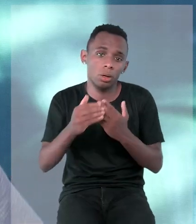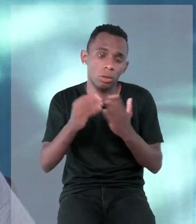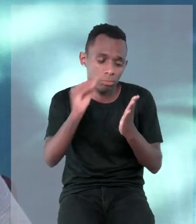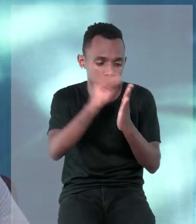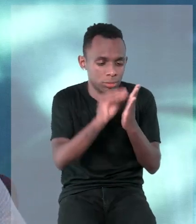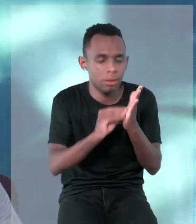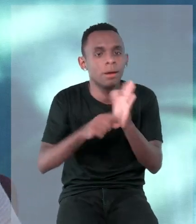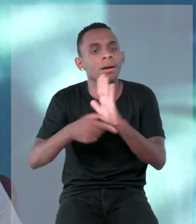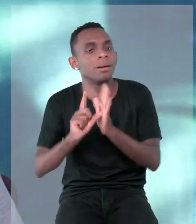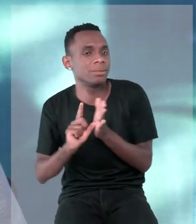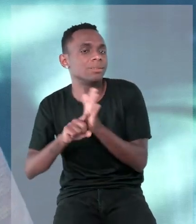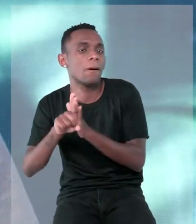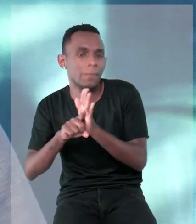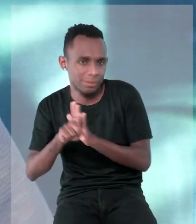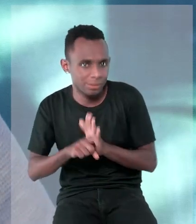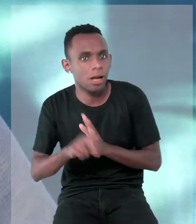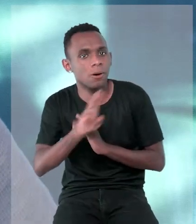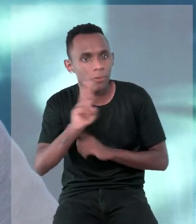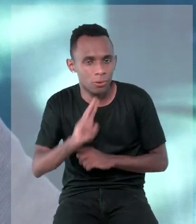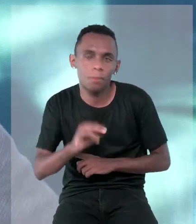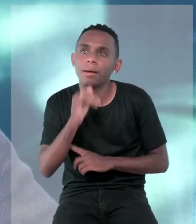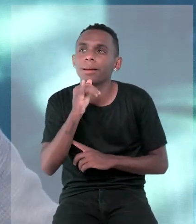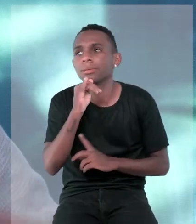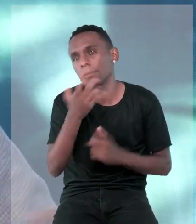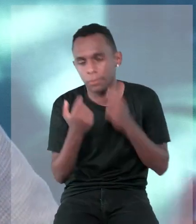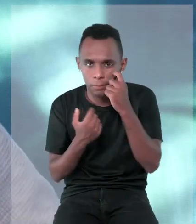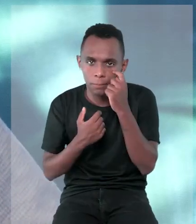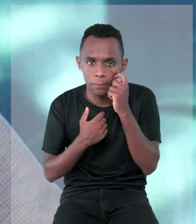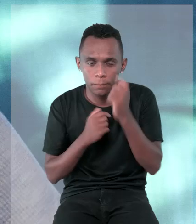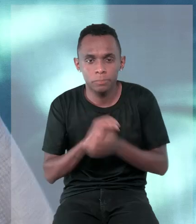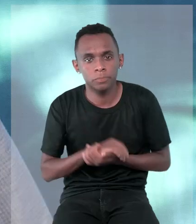foram pesquisados. Então, por exemplo,